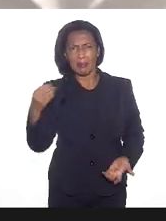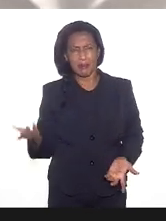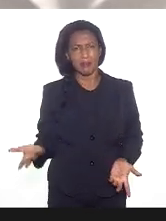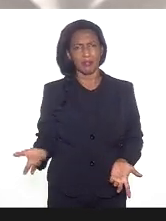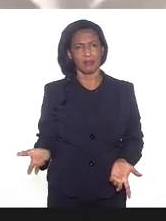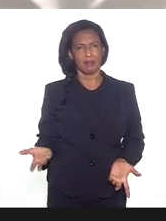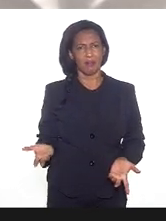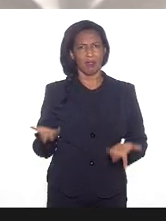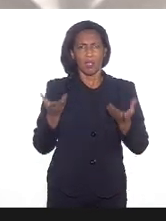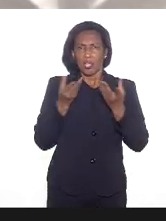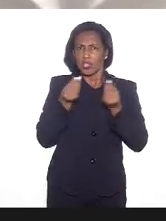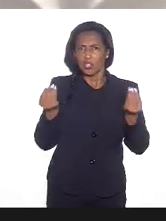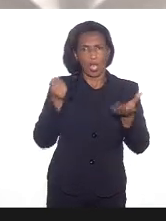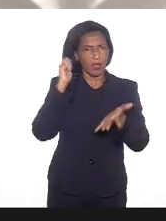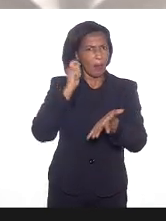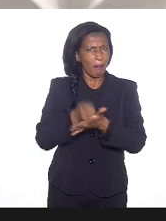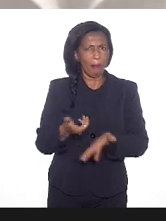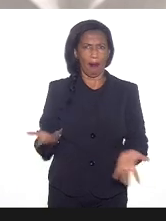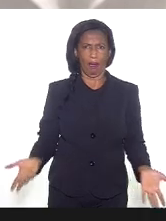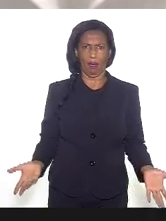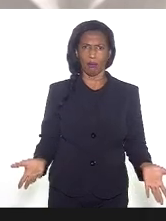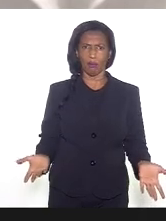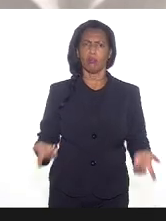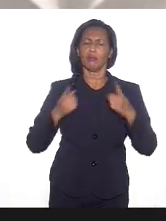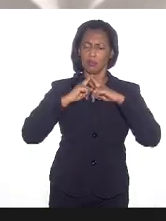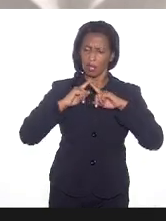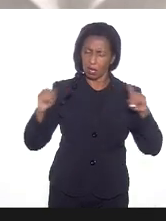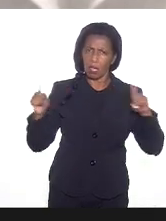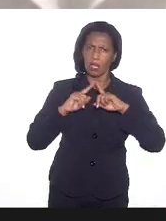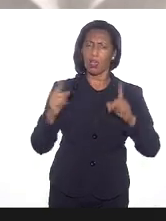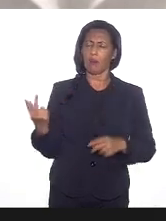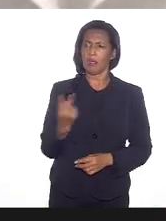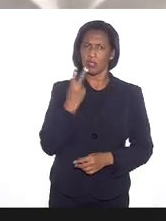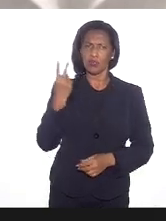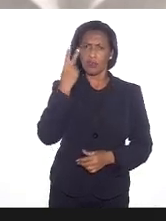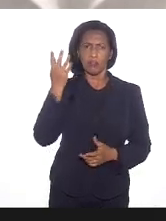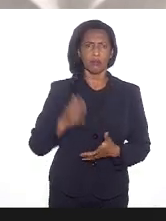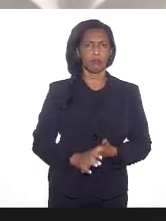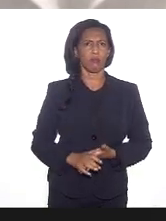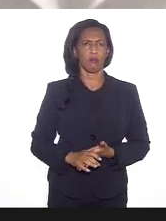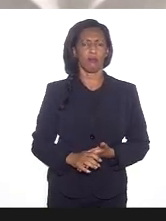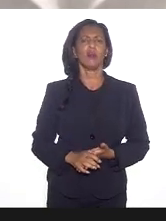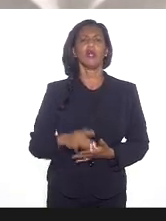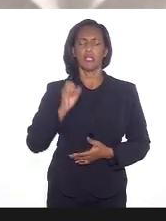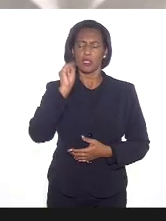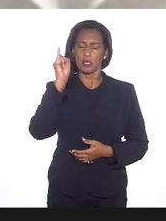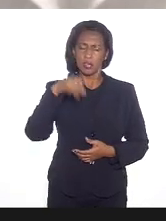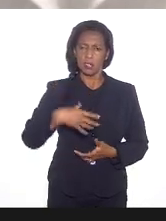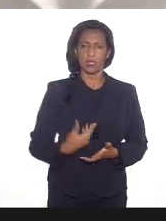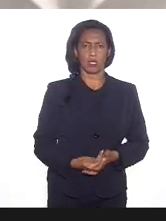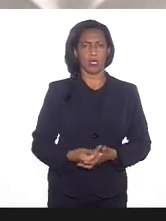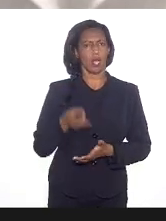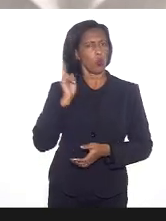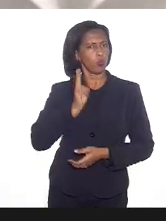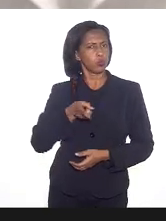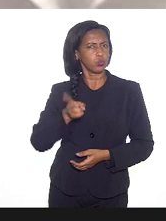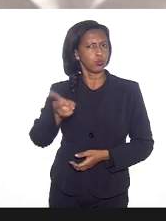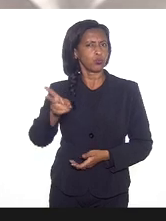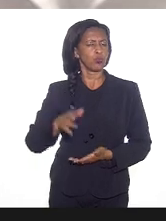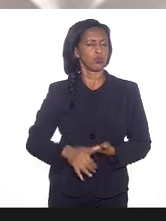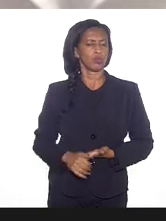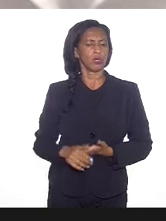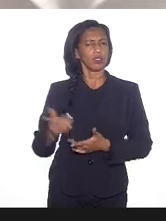eu acho que está muito bem pago. Então, nós temos que questionar esses valores e questionar, sim, a continuidade